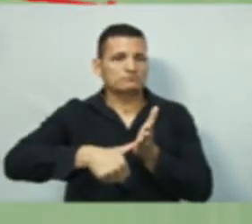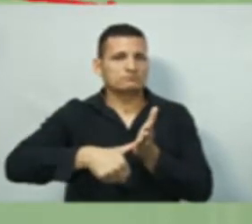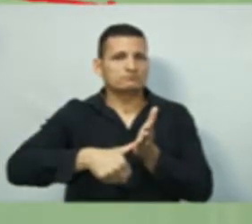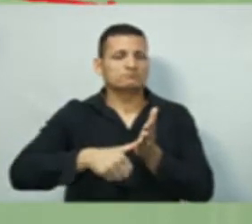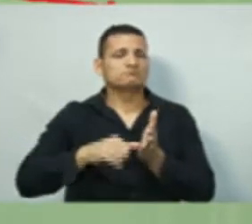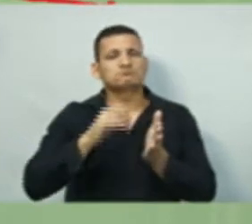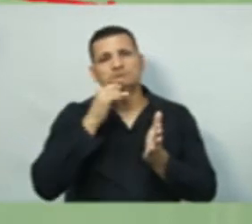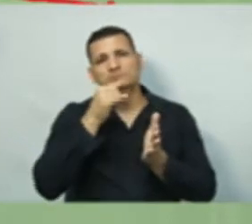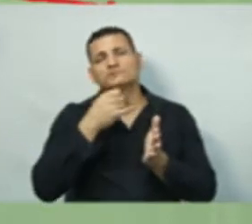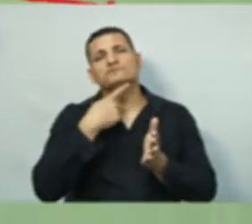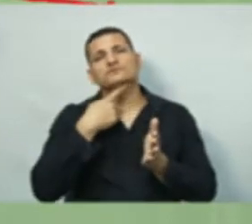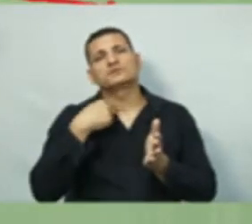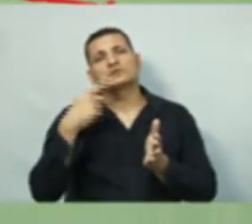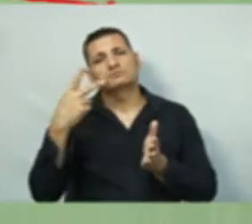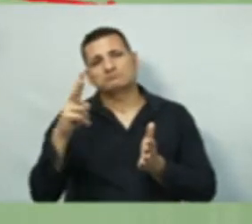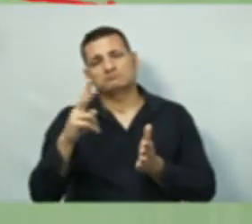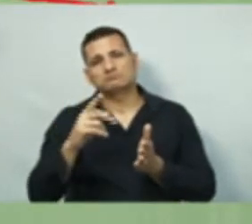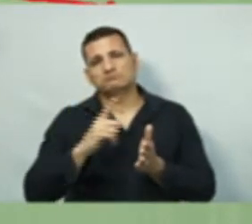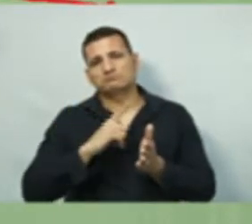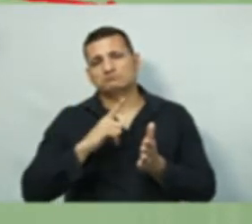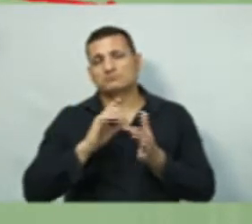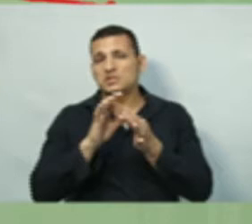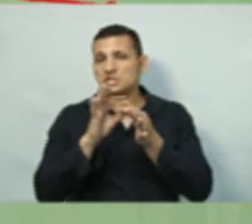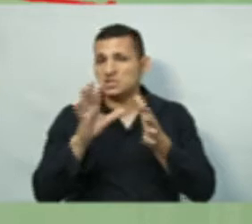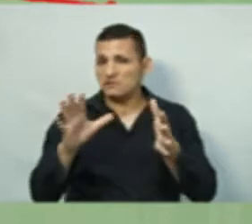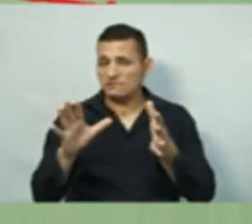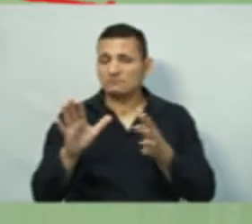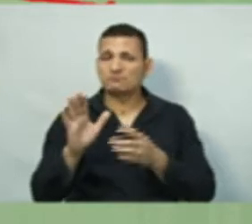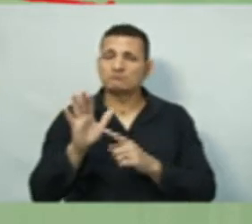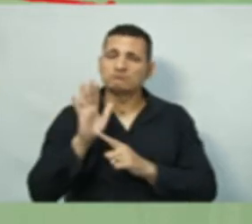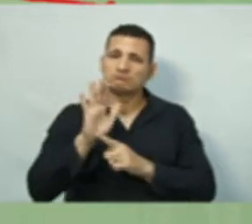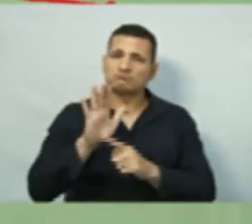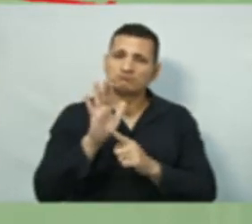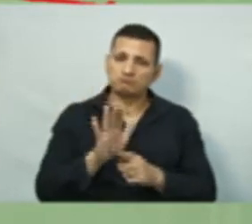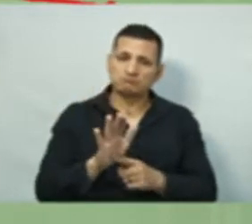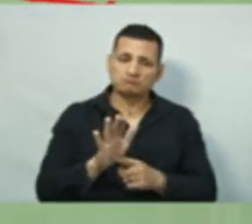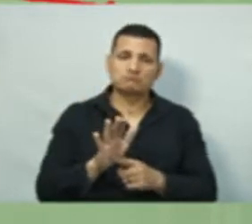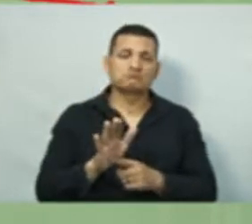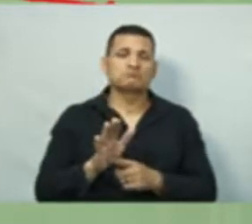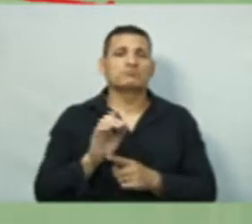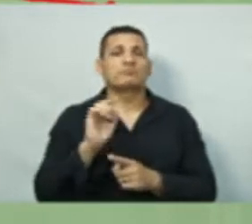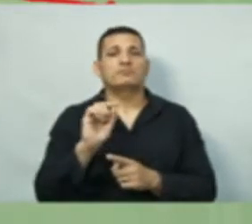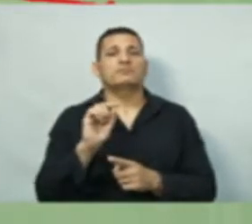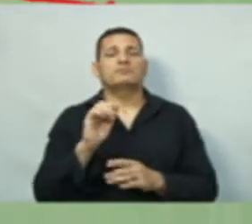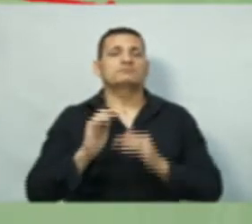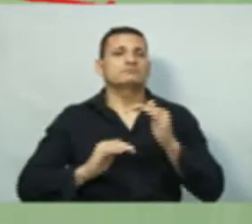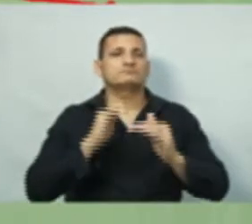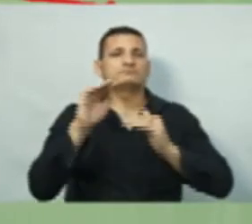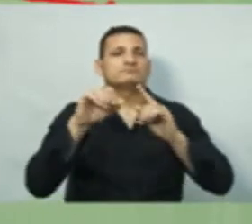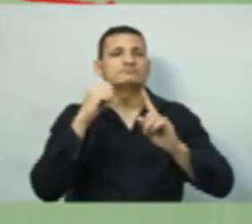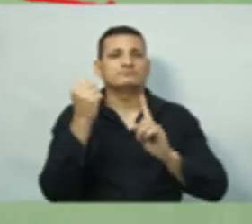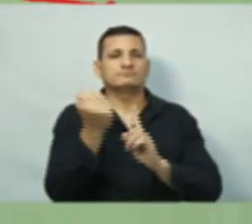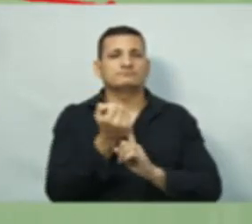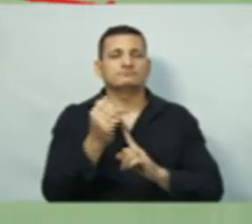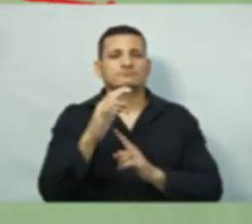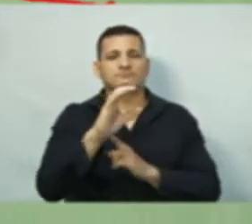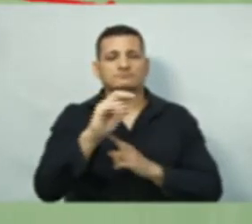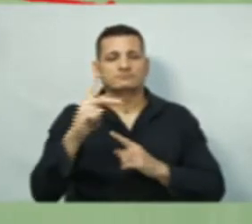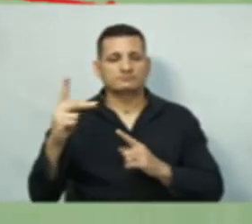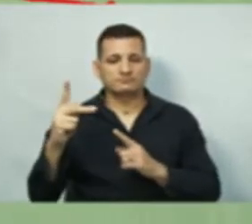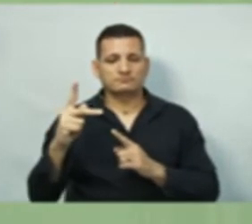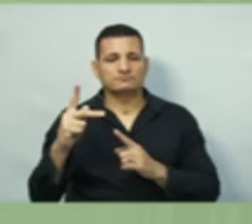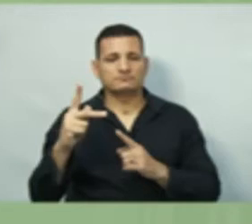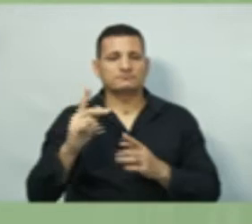própria vontade de cooperar livremente com seus pares para o desenvolvimento da sociedade